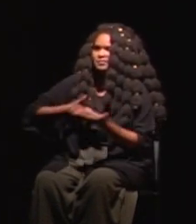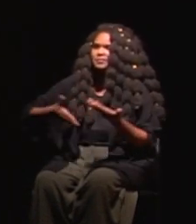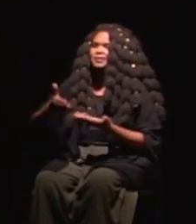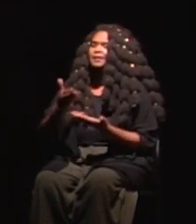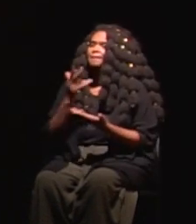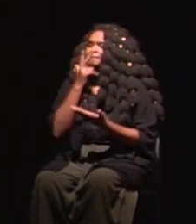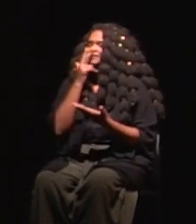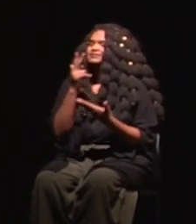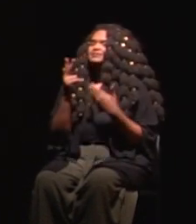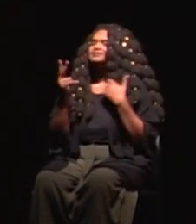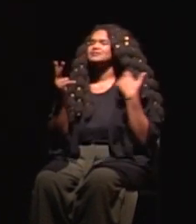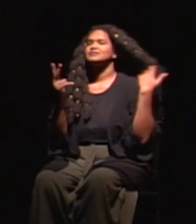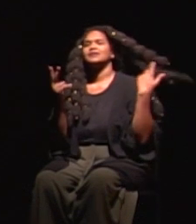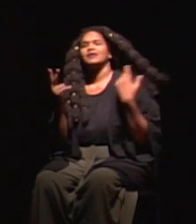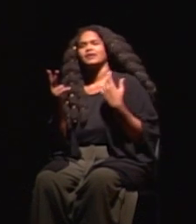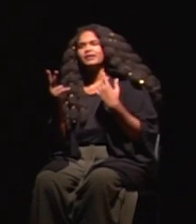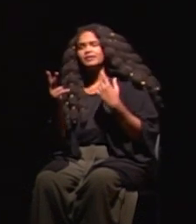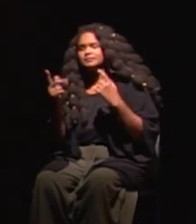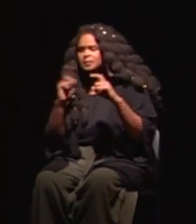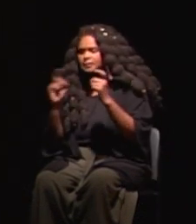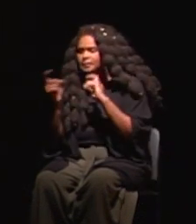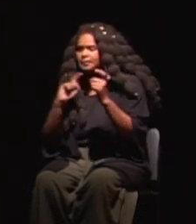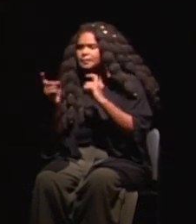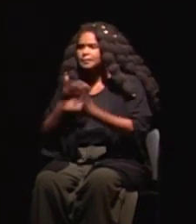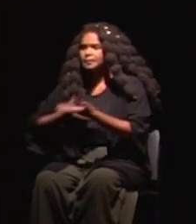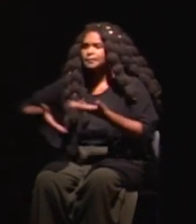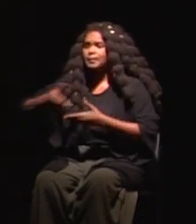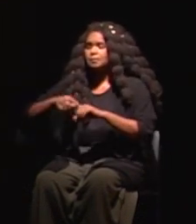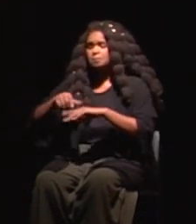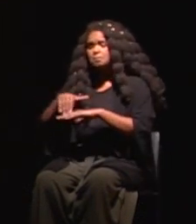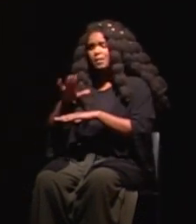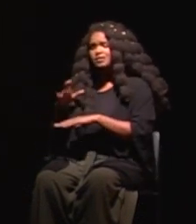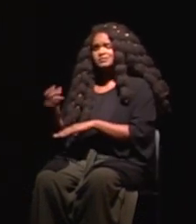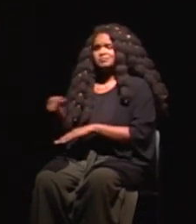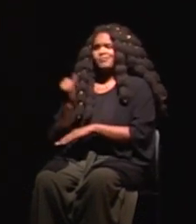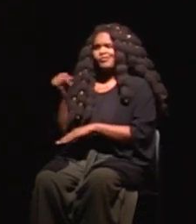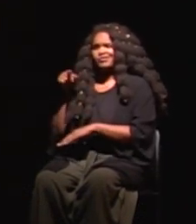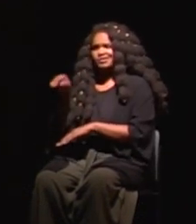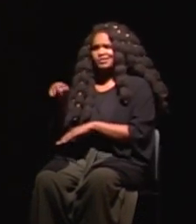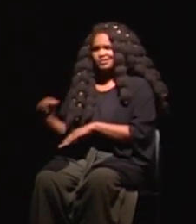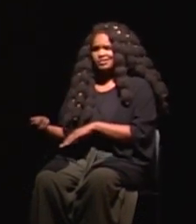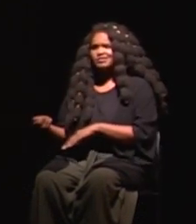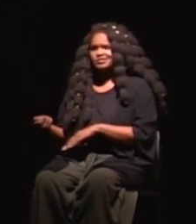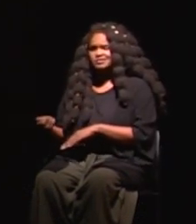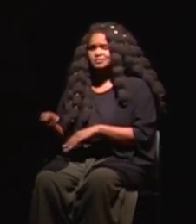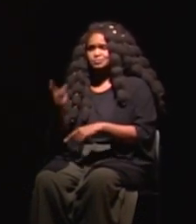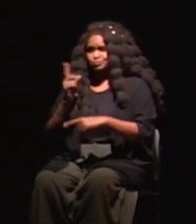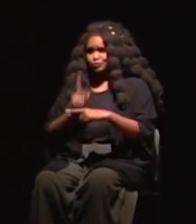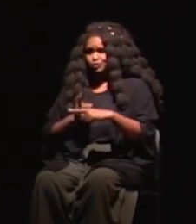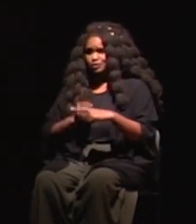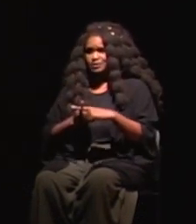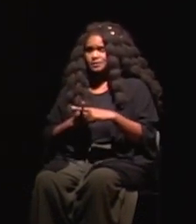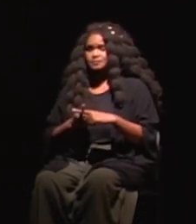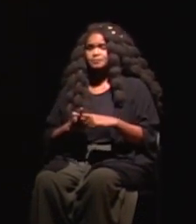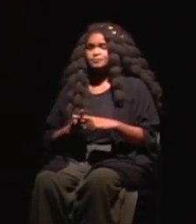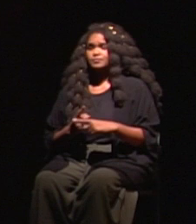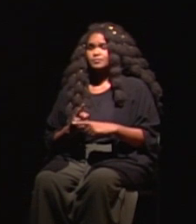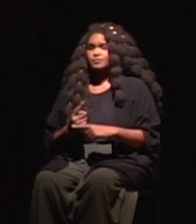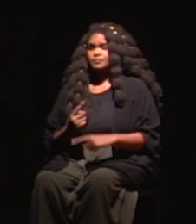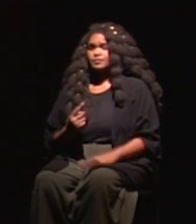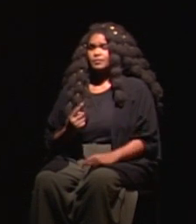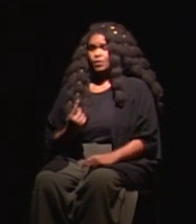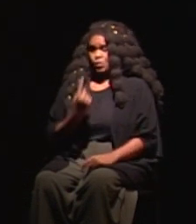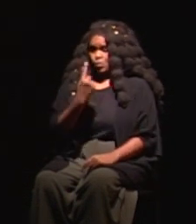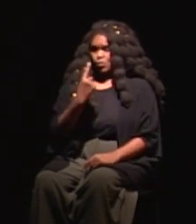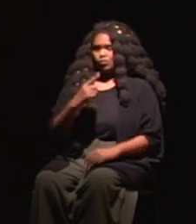não ter e que eram importantes, porque quando um esgotava, porque era difícil fazer